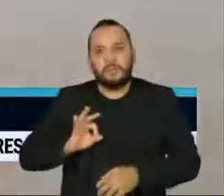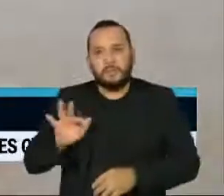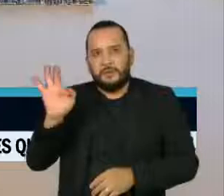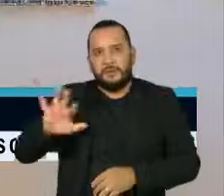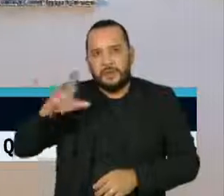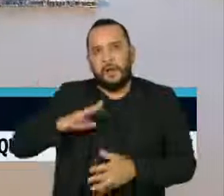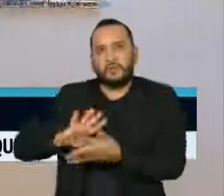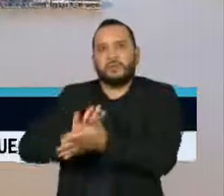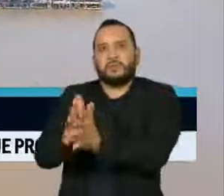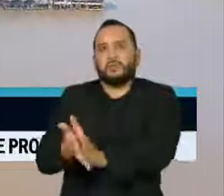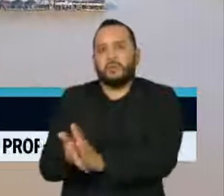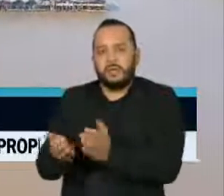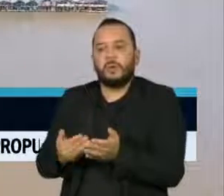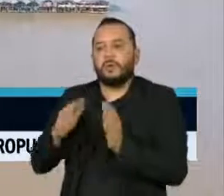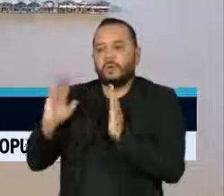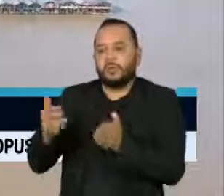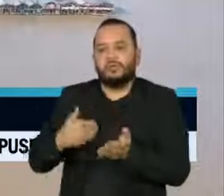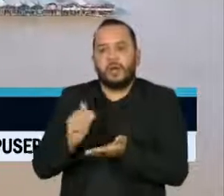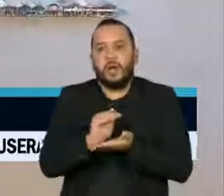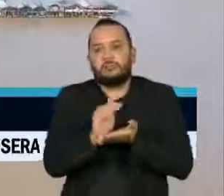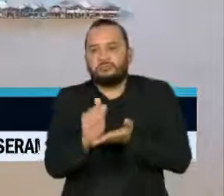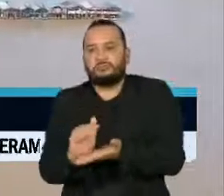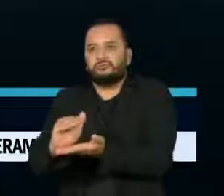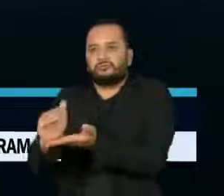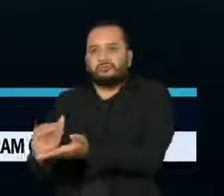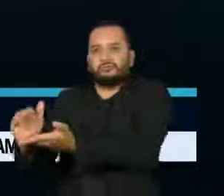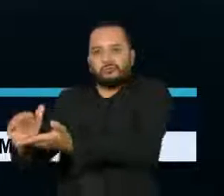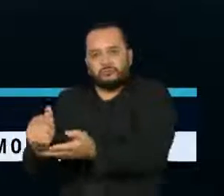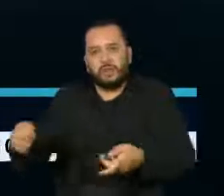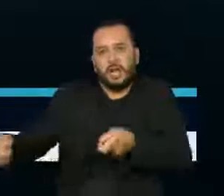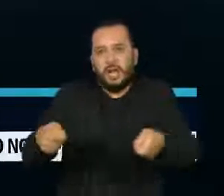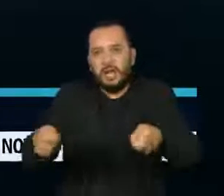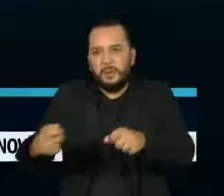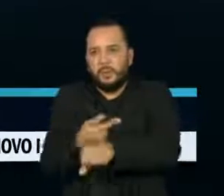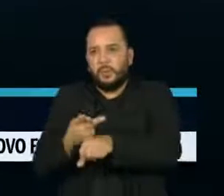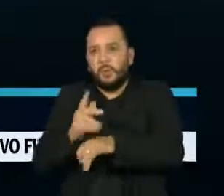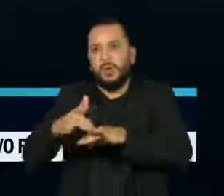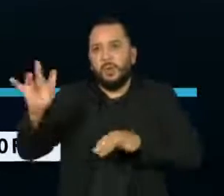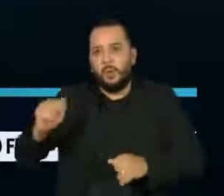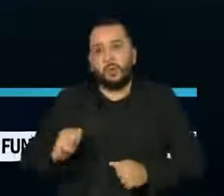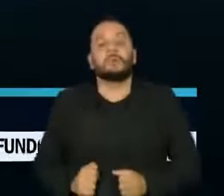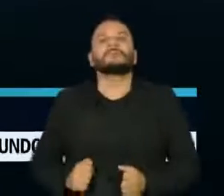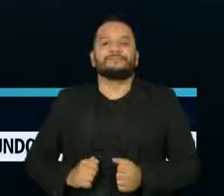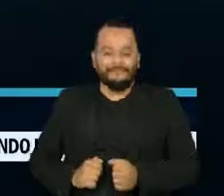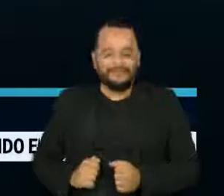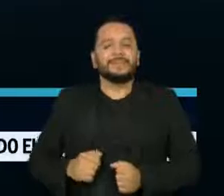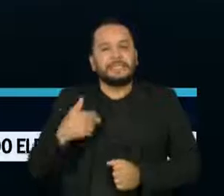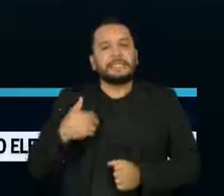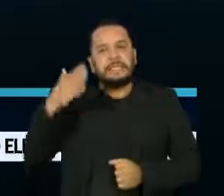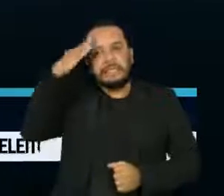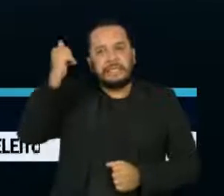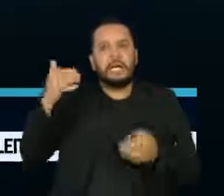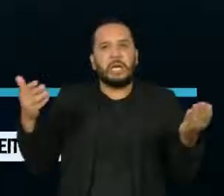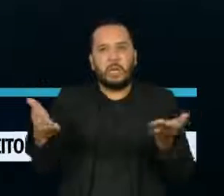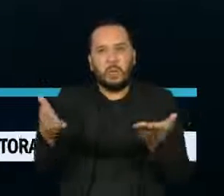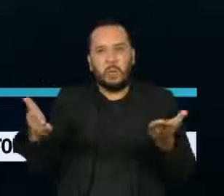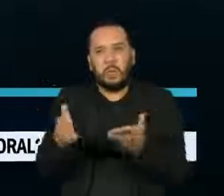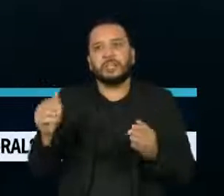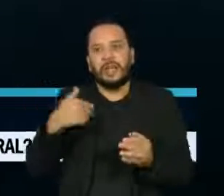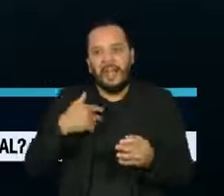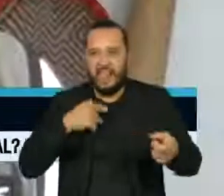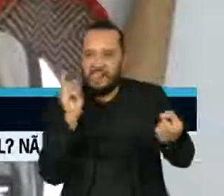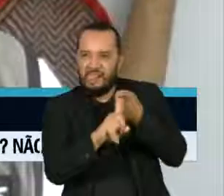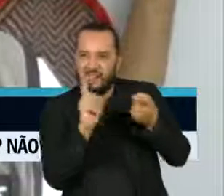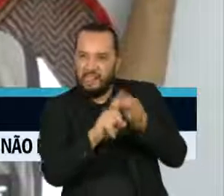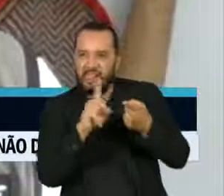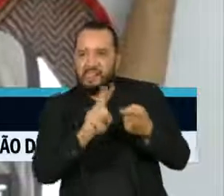dragas e balsas do garimpo ilegal ao longo do Rio Madeira. Para o Greenpeace, o ataque de hoje seria uma